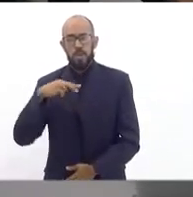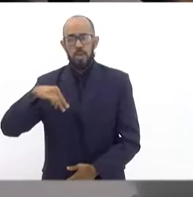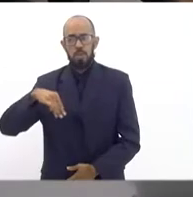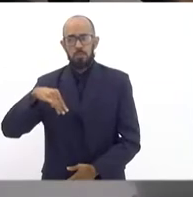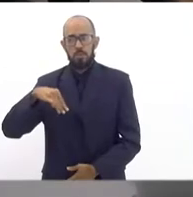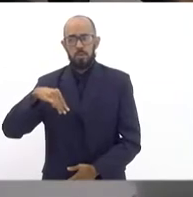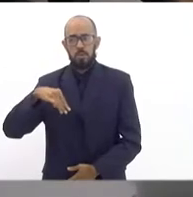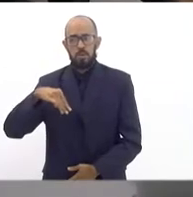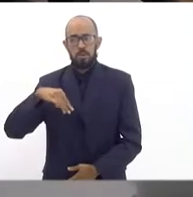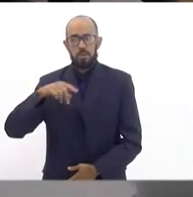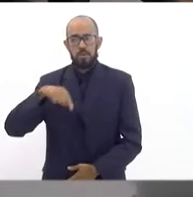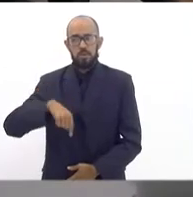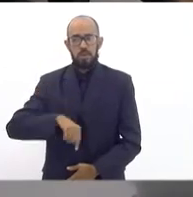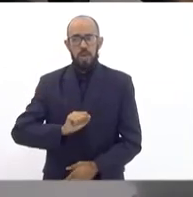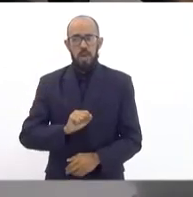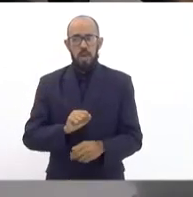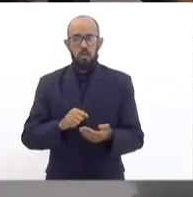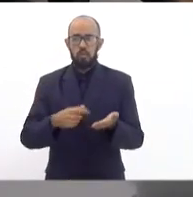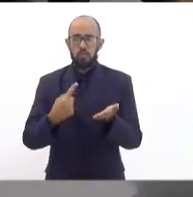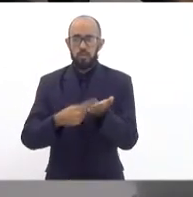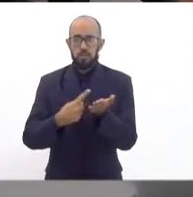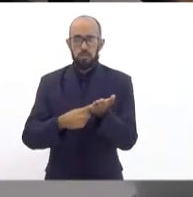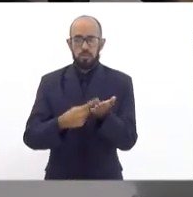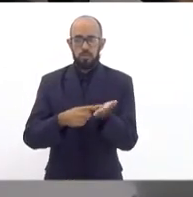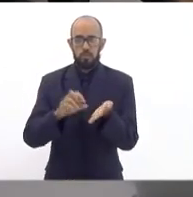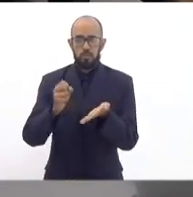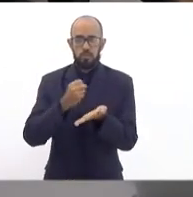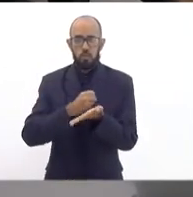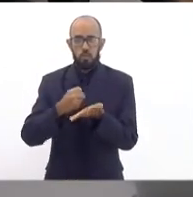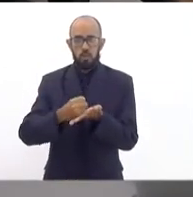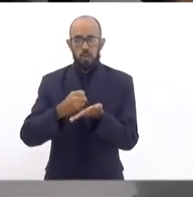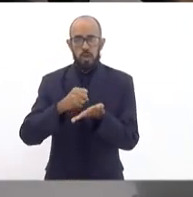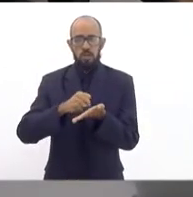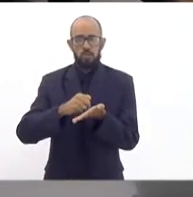um índice que foi estabelecido no contrato,